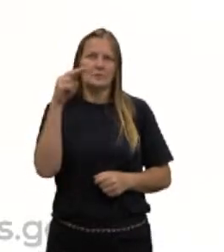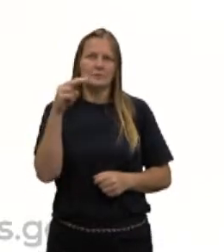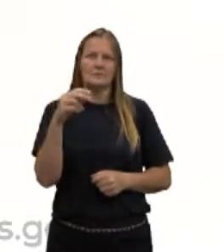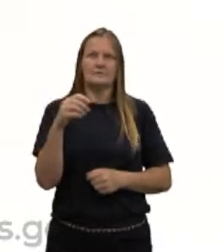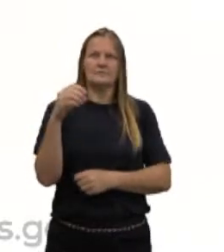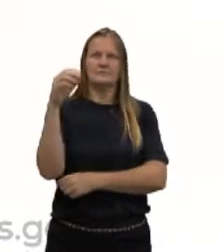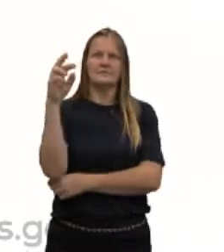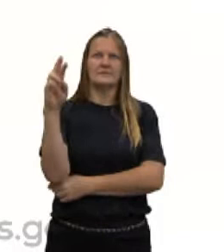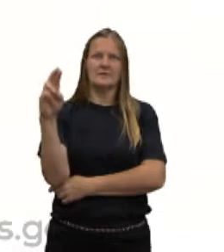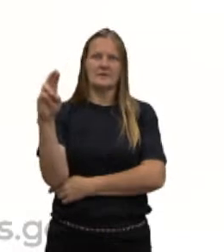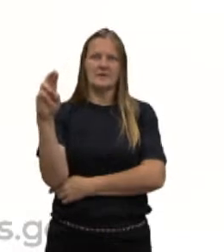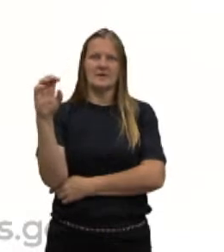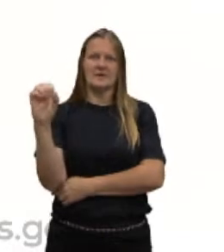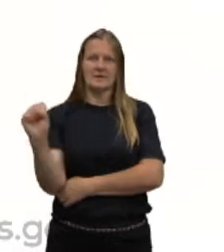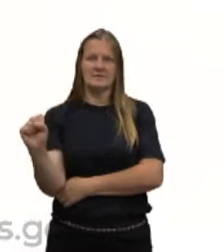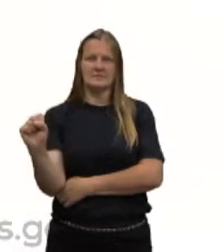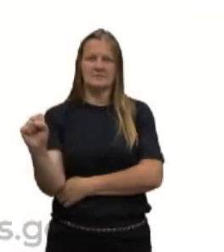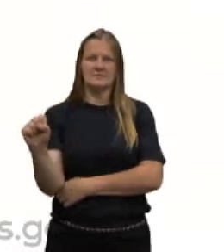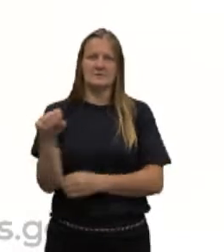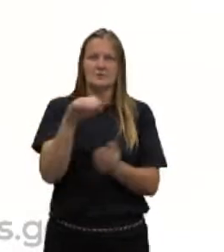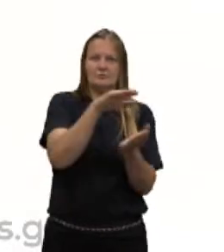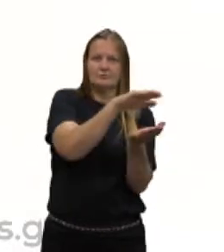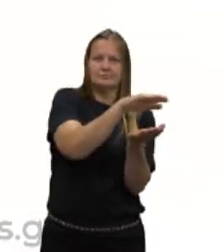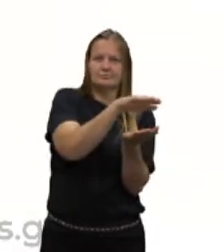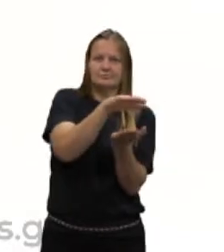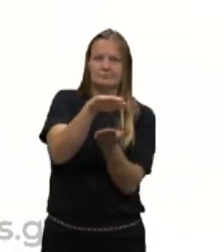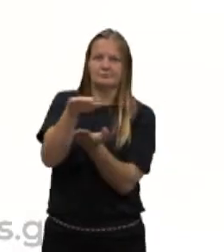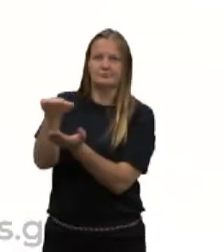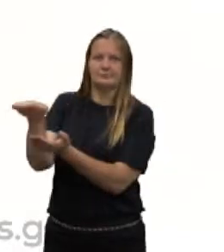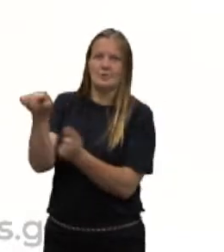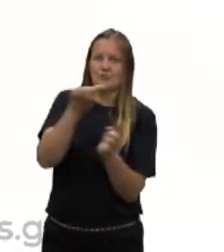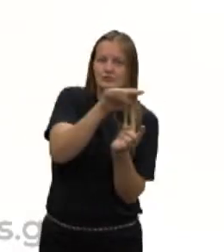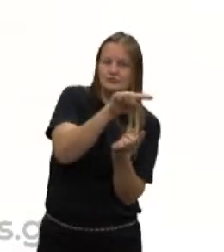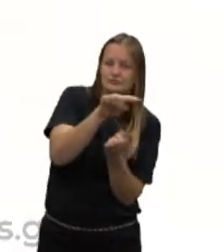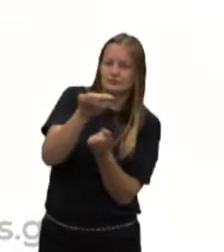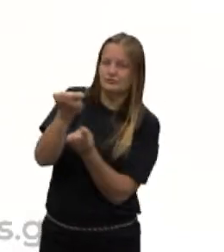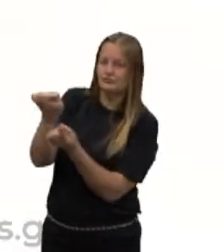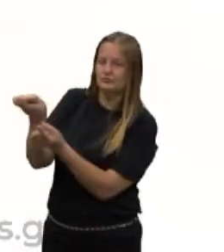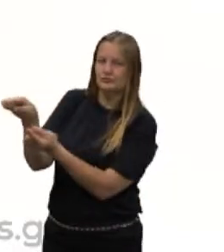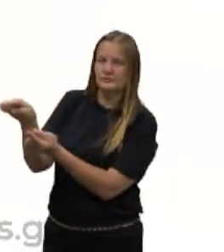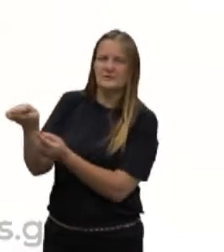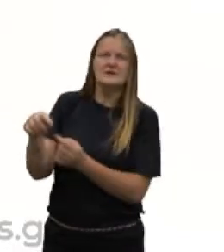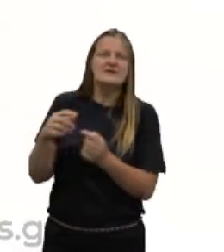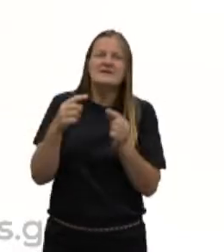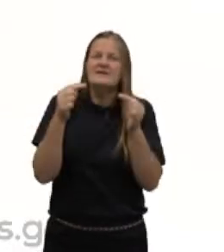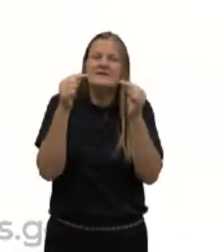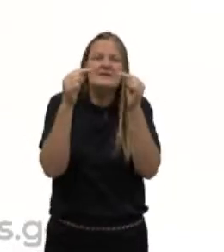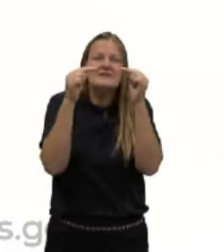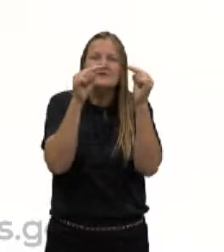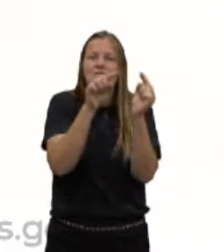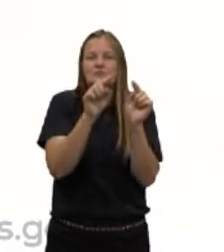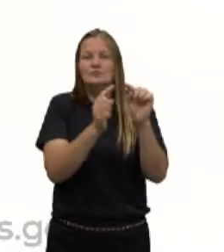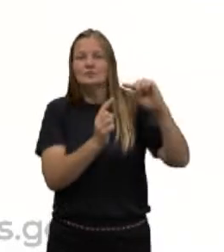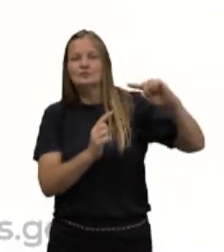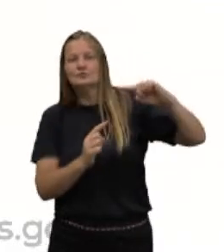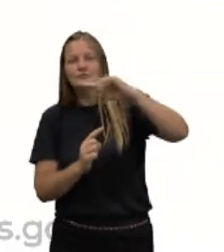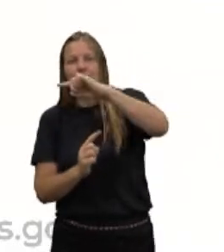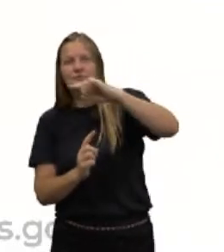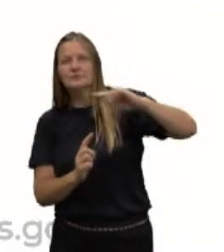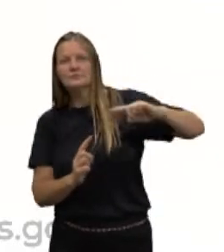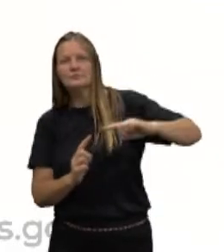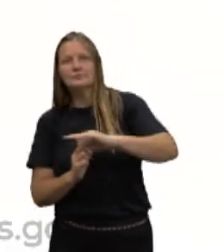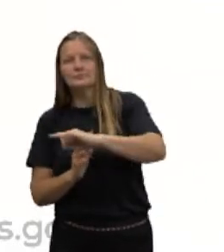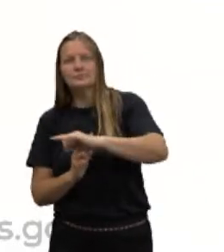exemplifiquei com R e o S, são estas retas que surgem e seguem no mesmo sentido e não se